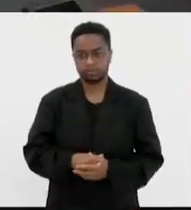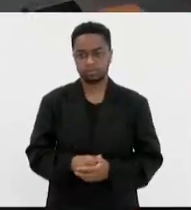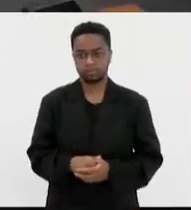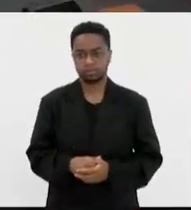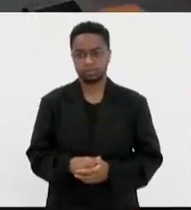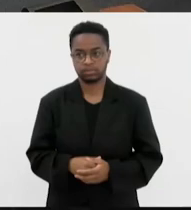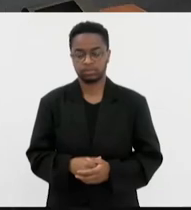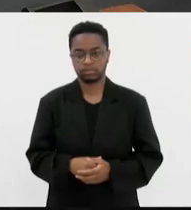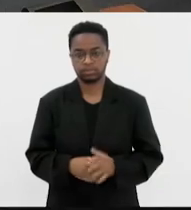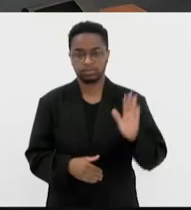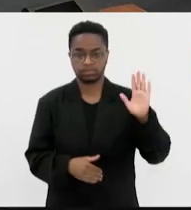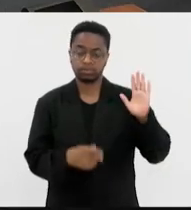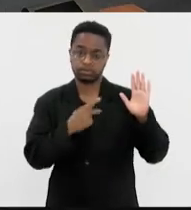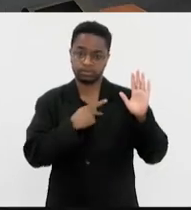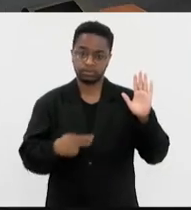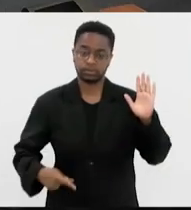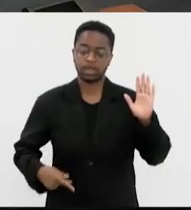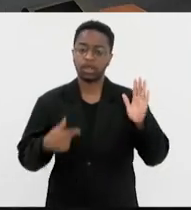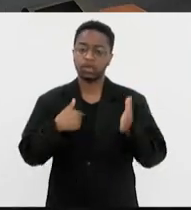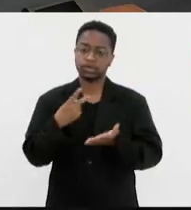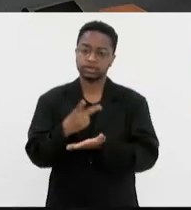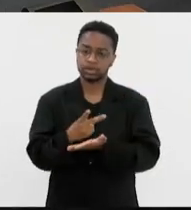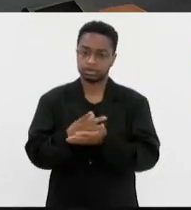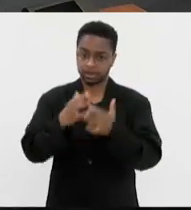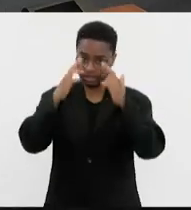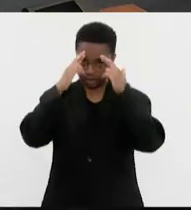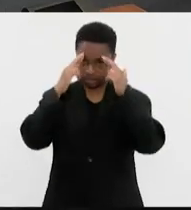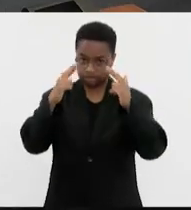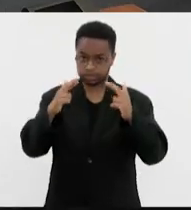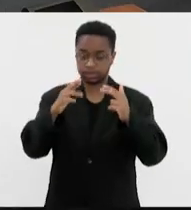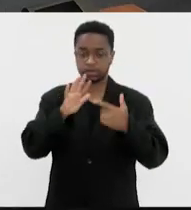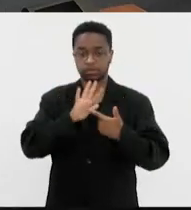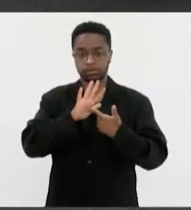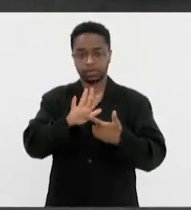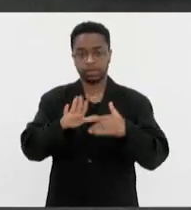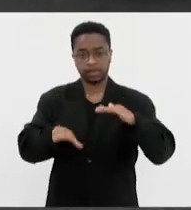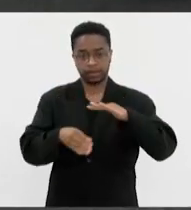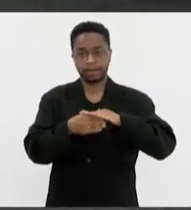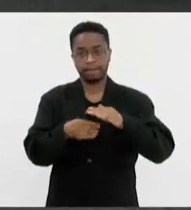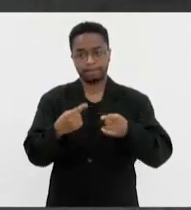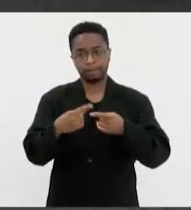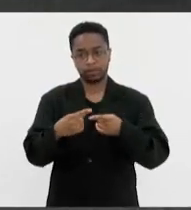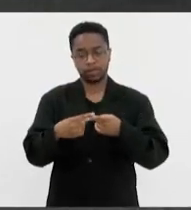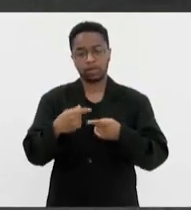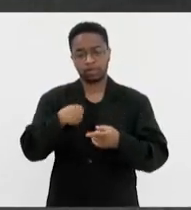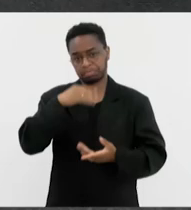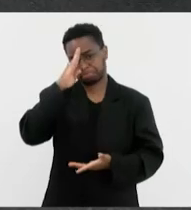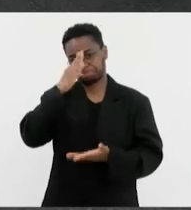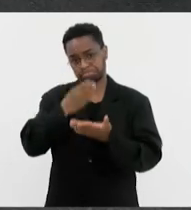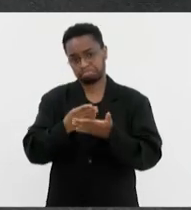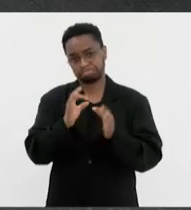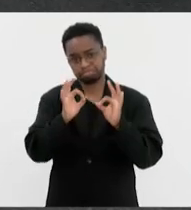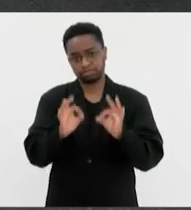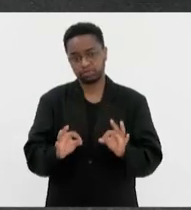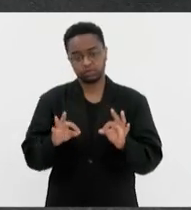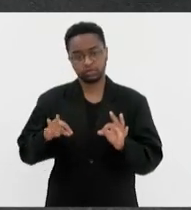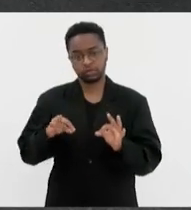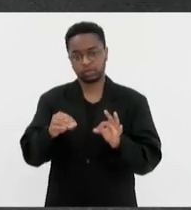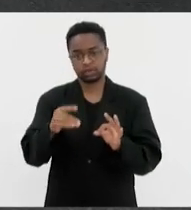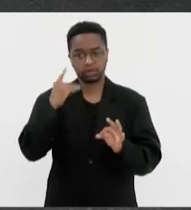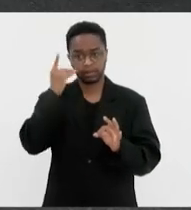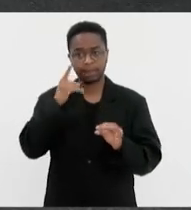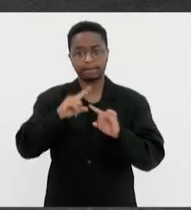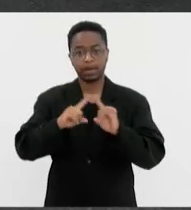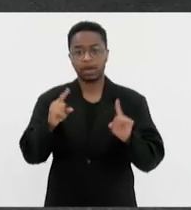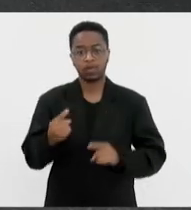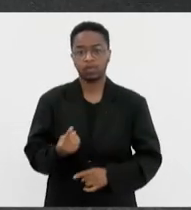Deputada Marta Rocha. Eu sempre respeito a apresentação de emendas, que eu acho que isso é legítimo a todo parlamentar. A única